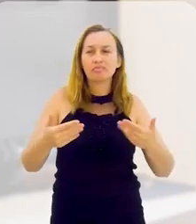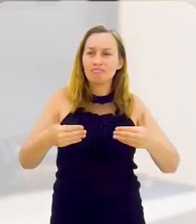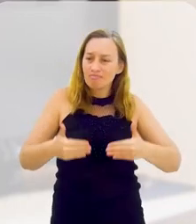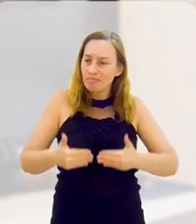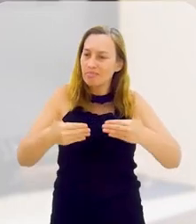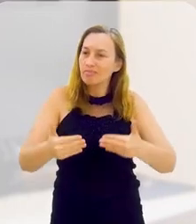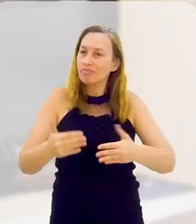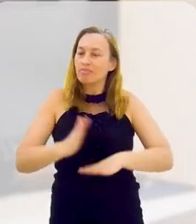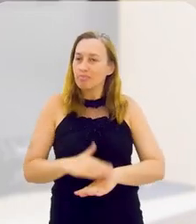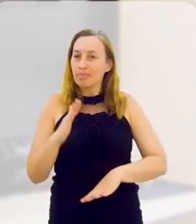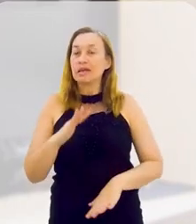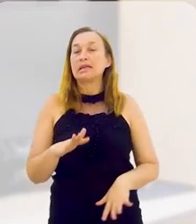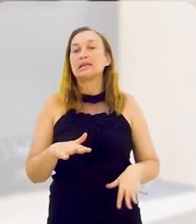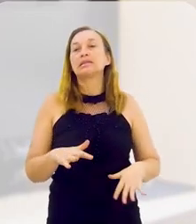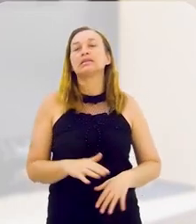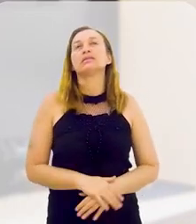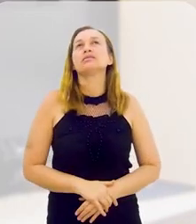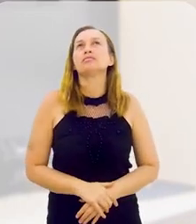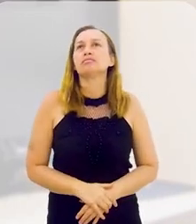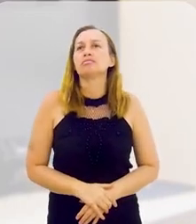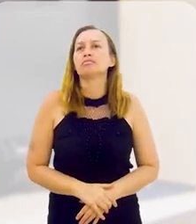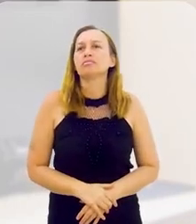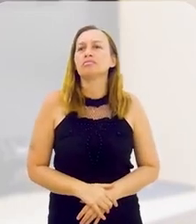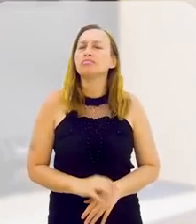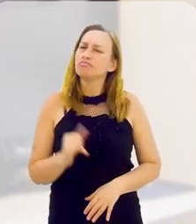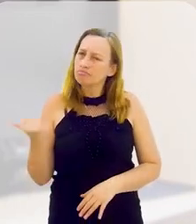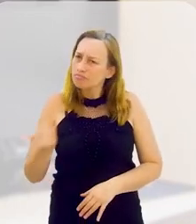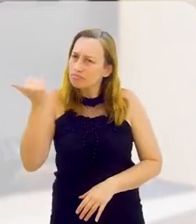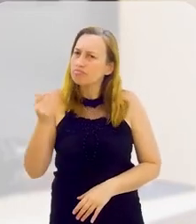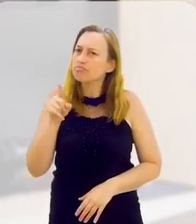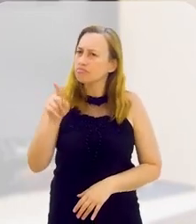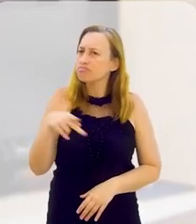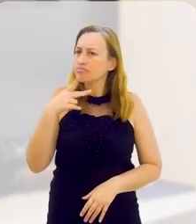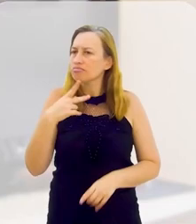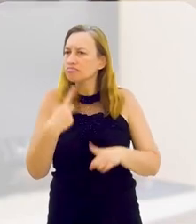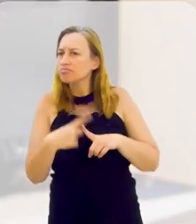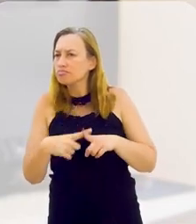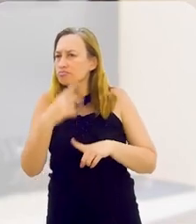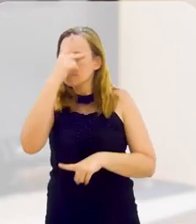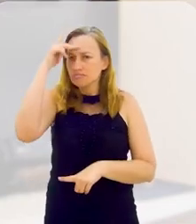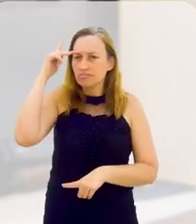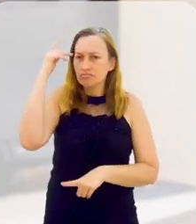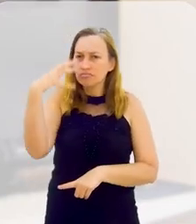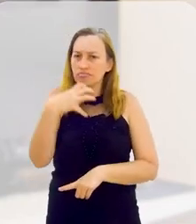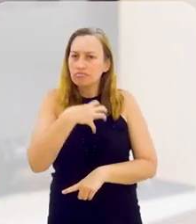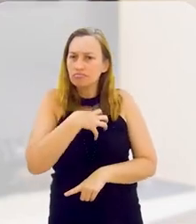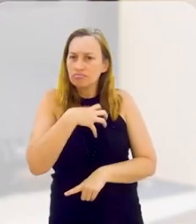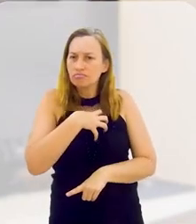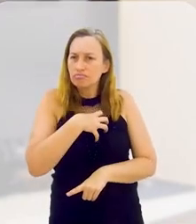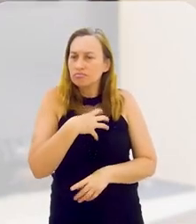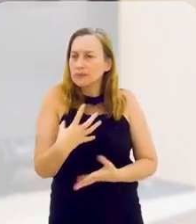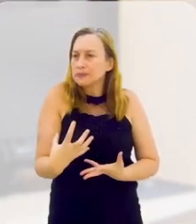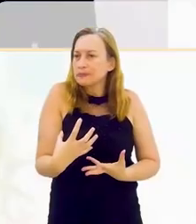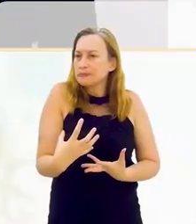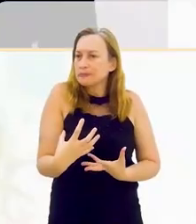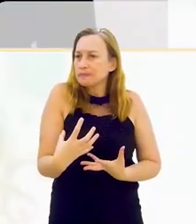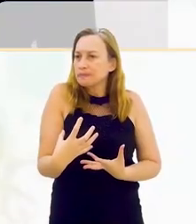ainda para avançar. E aí é importante você falar isso, porque as pessoas que se